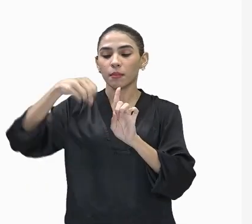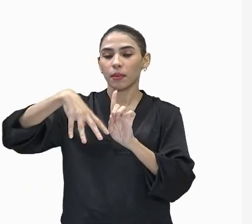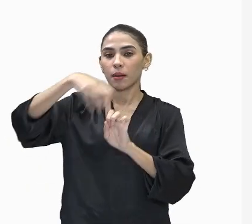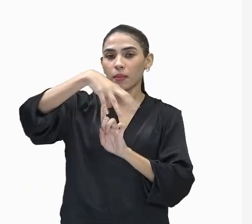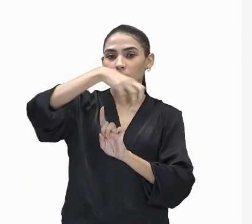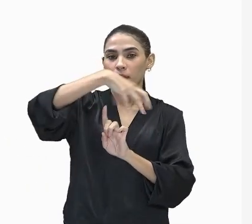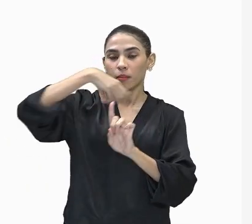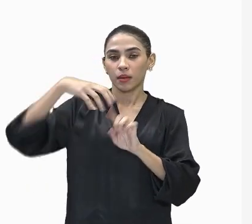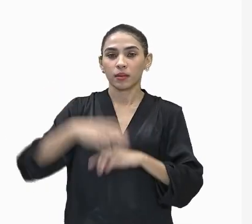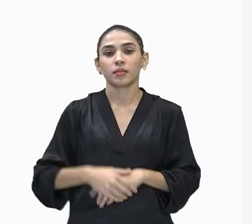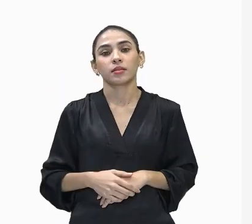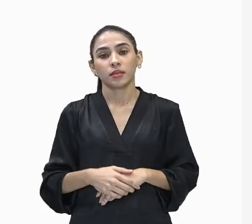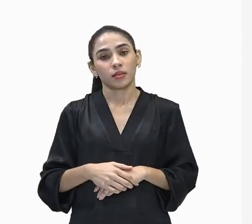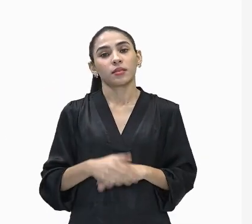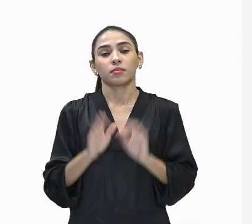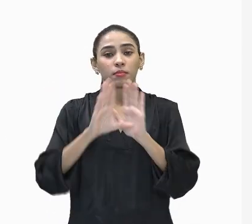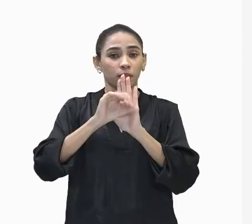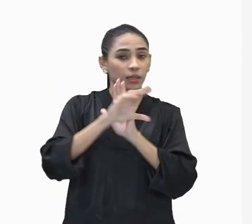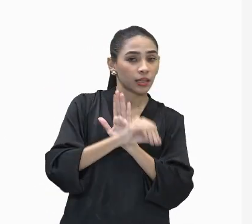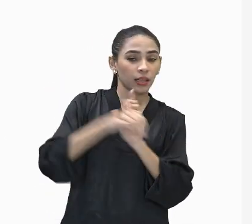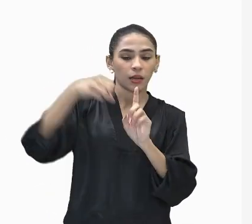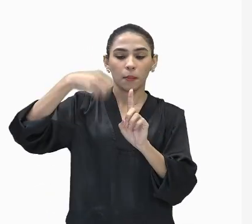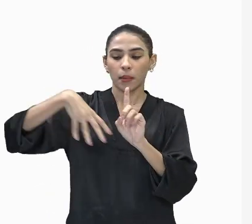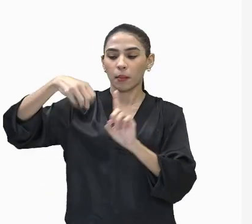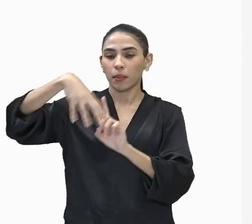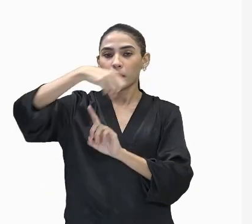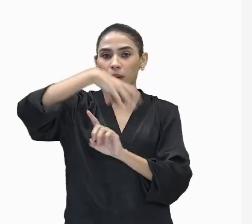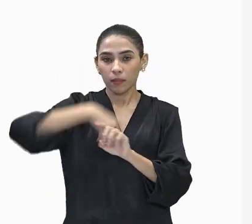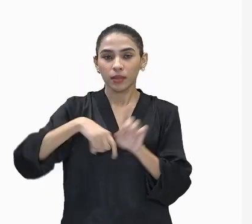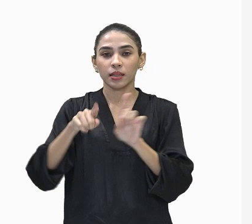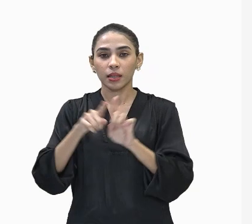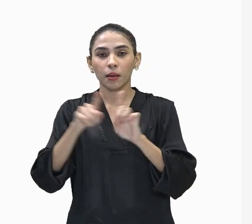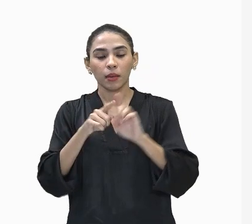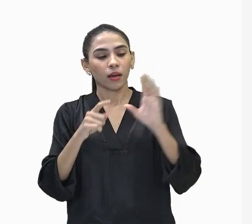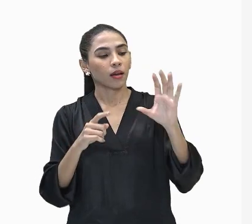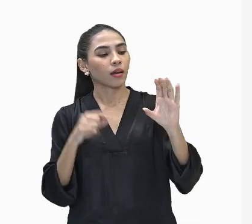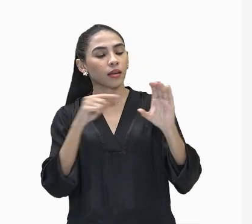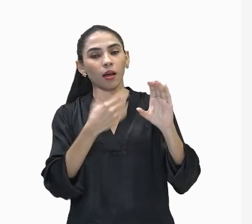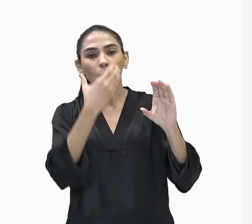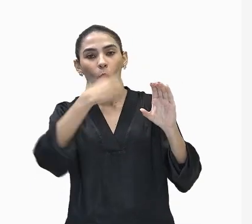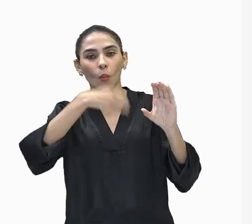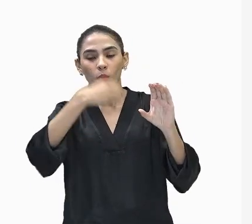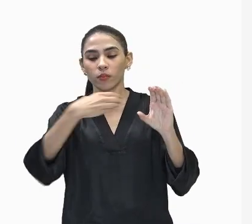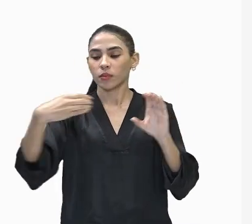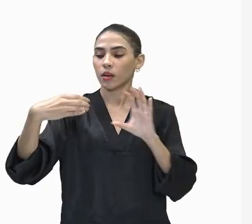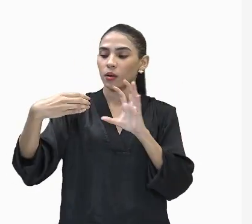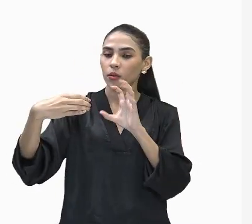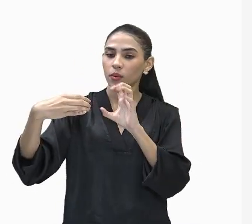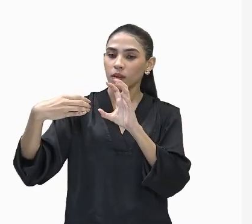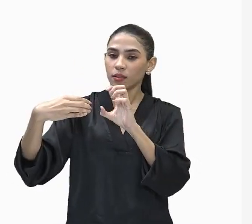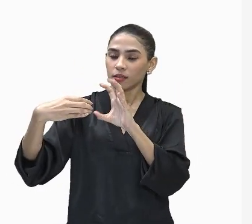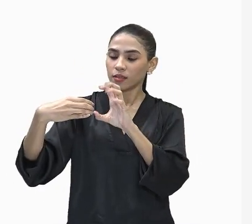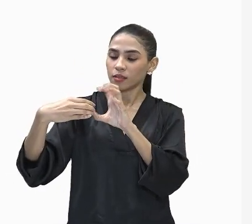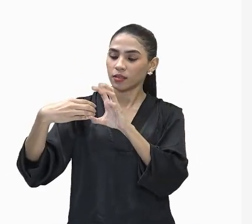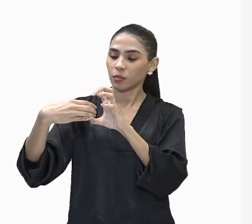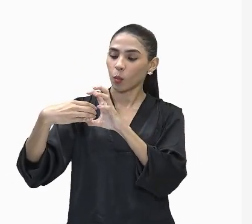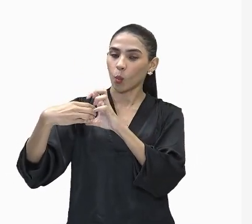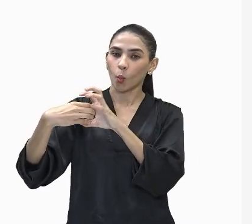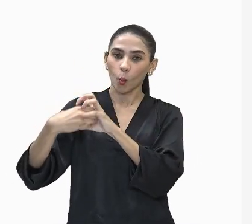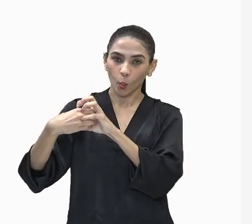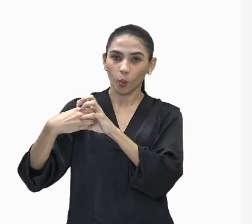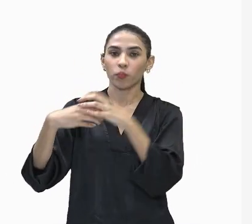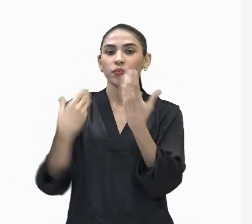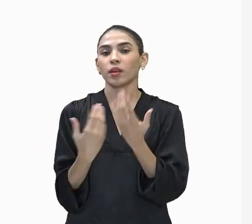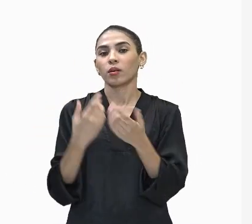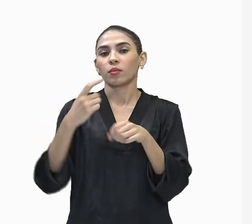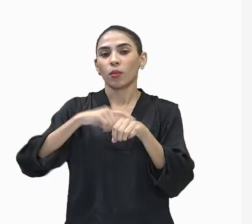fungos e bactérias vão se alimentar dessa maçã por exemplo que está ali naquele ambiente nesse processo de